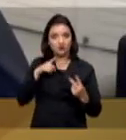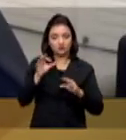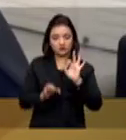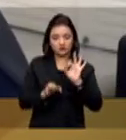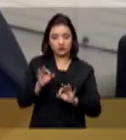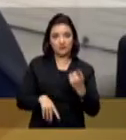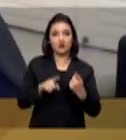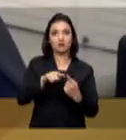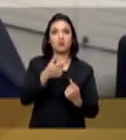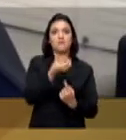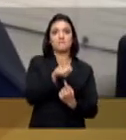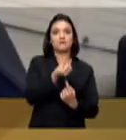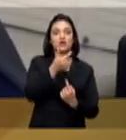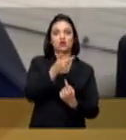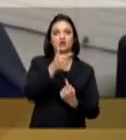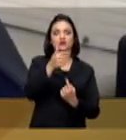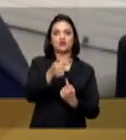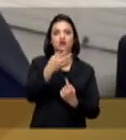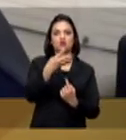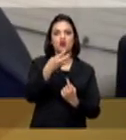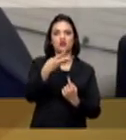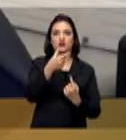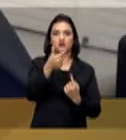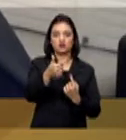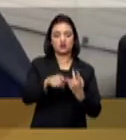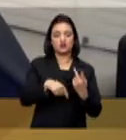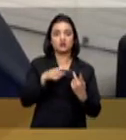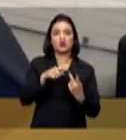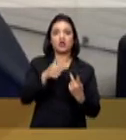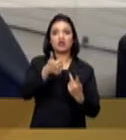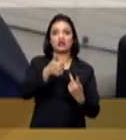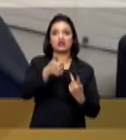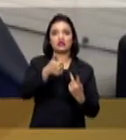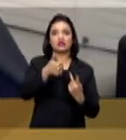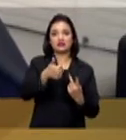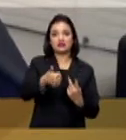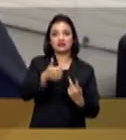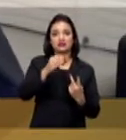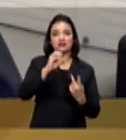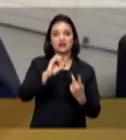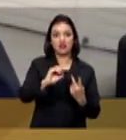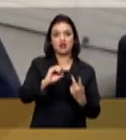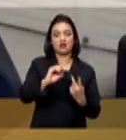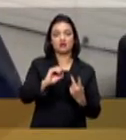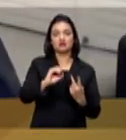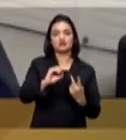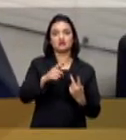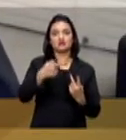ordinário 627-432 e o recurso ordinário